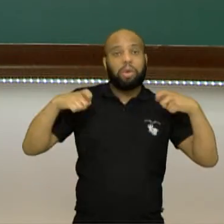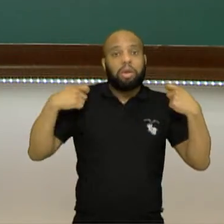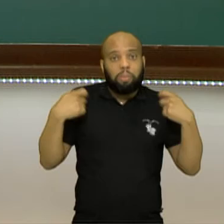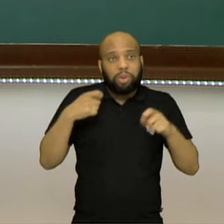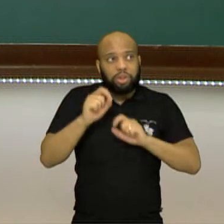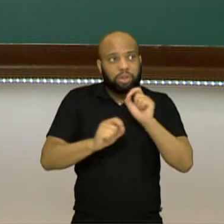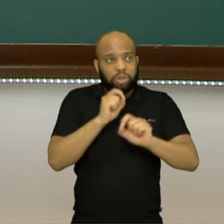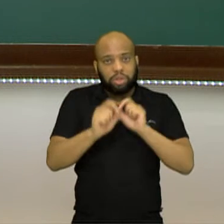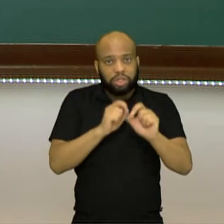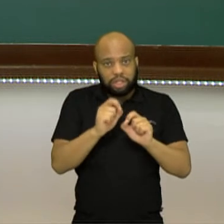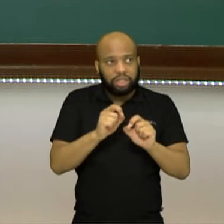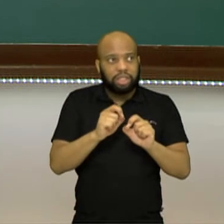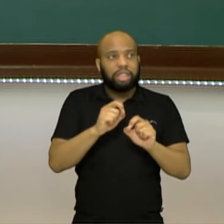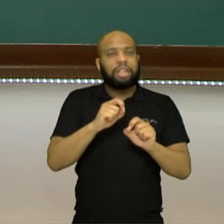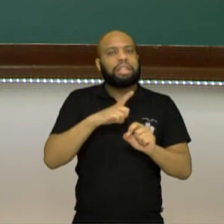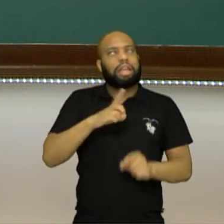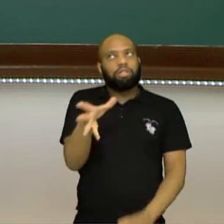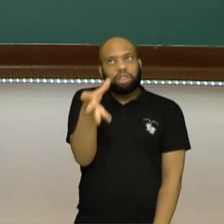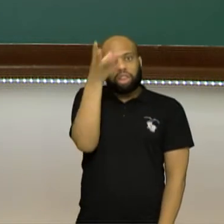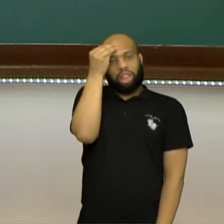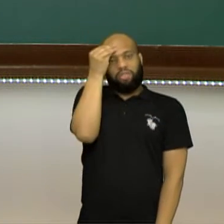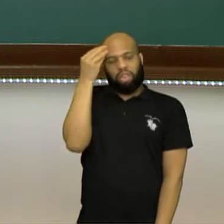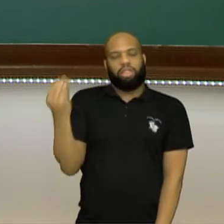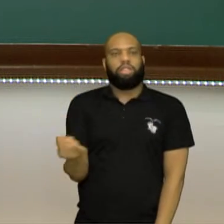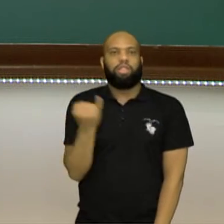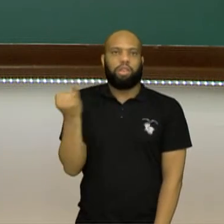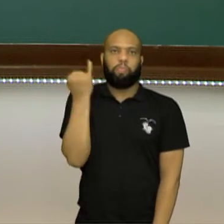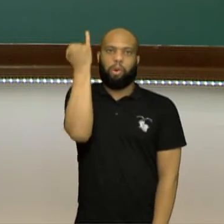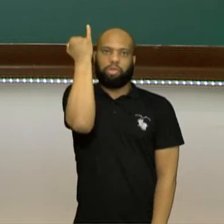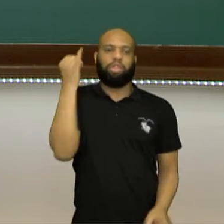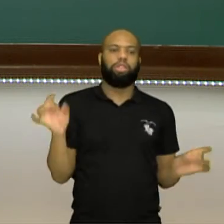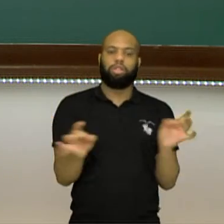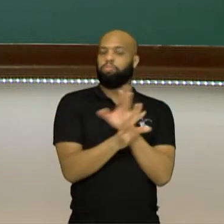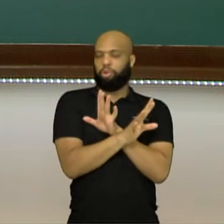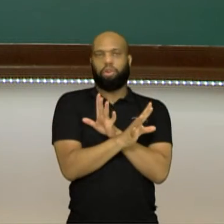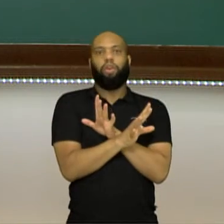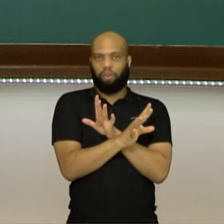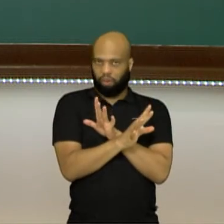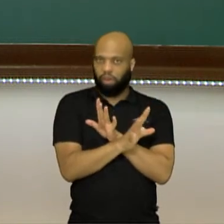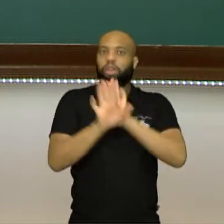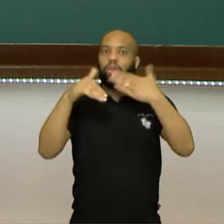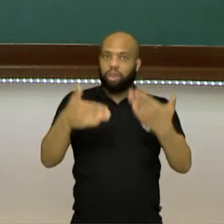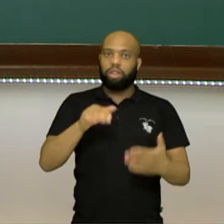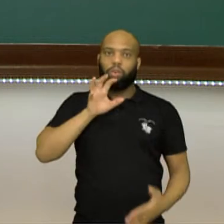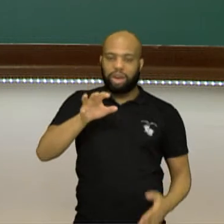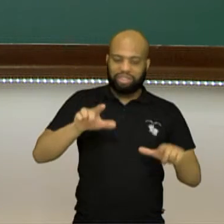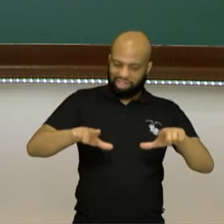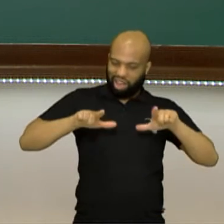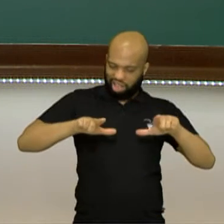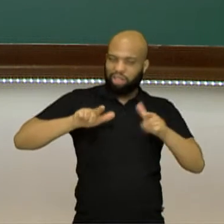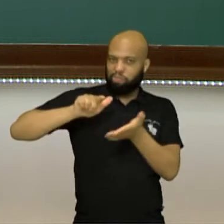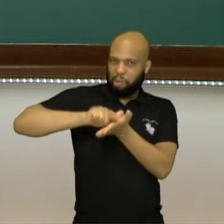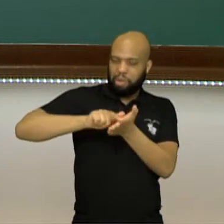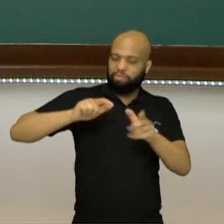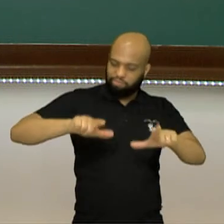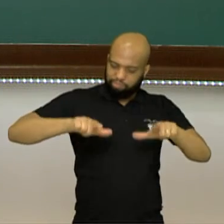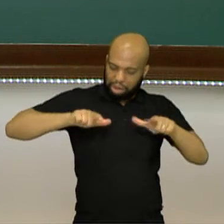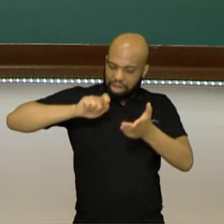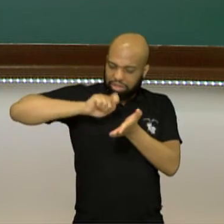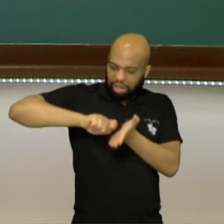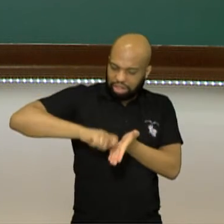nós tenhamos aquilo de memória pronto na nossa cabeça. Então, esses flashcards, esses cartões